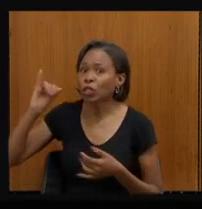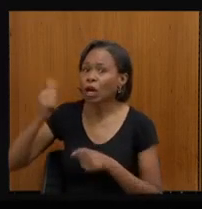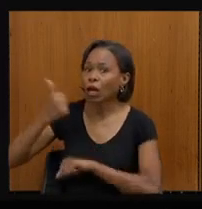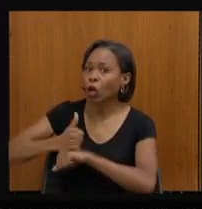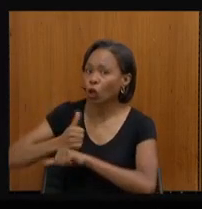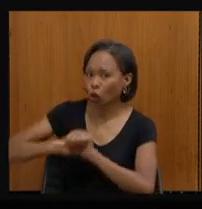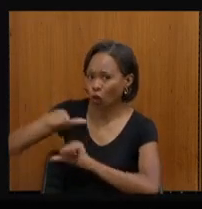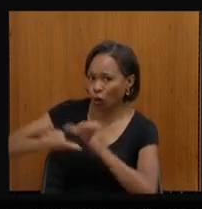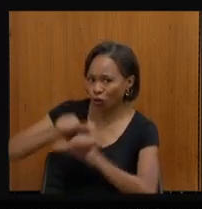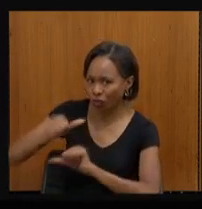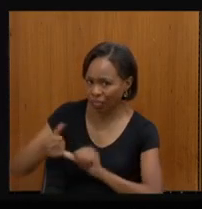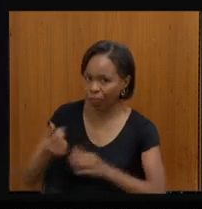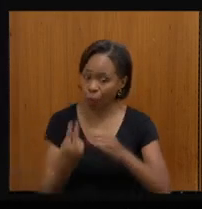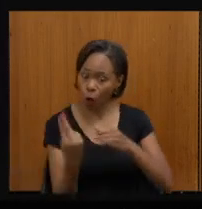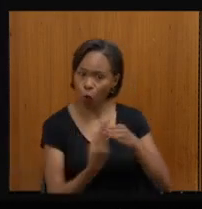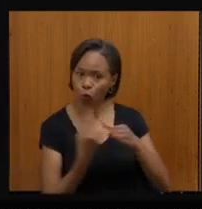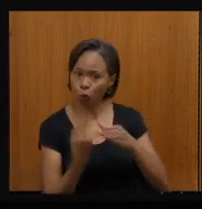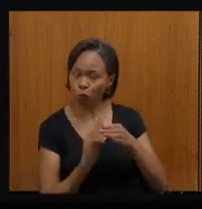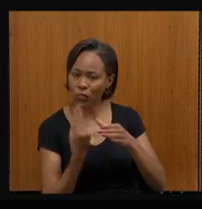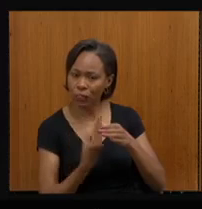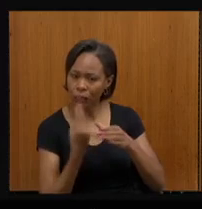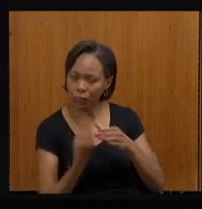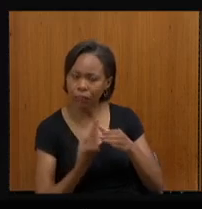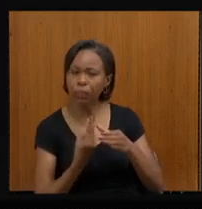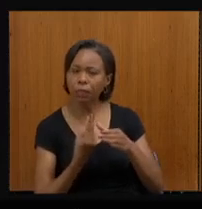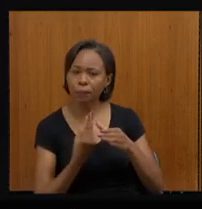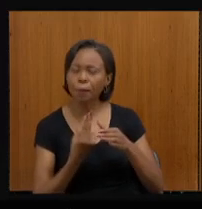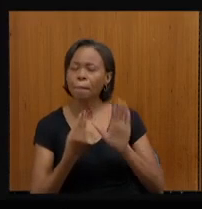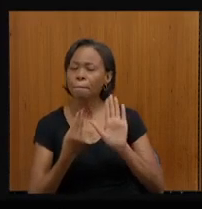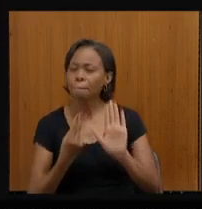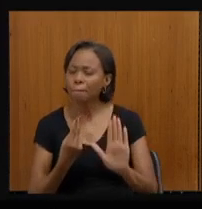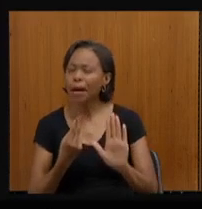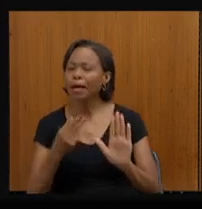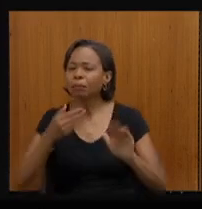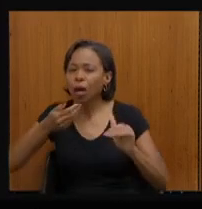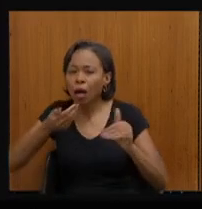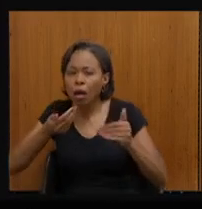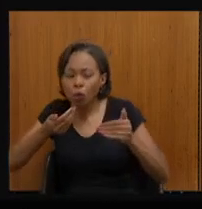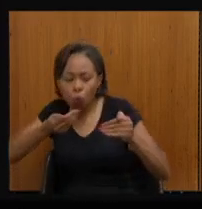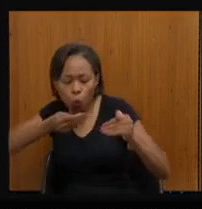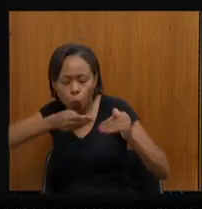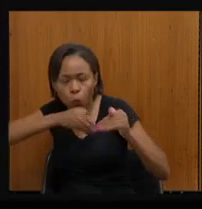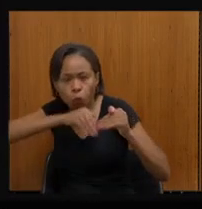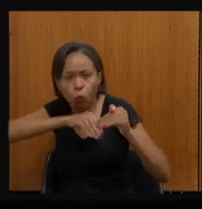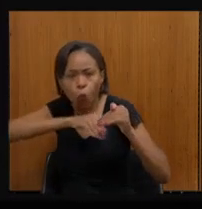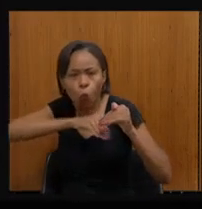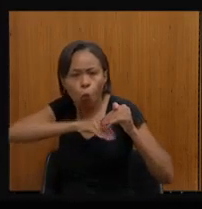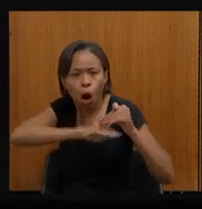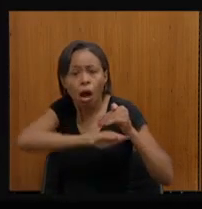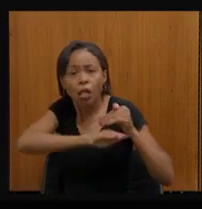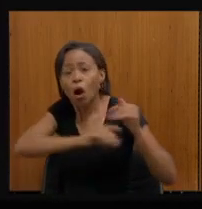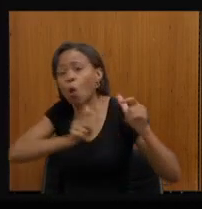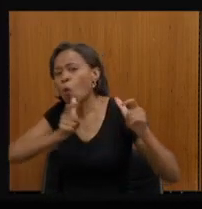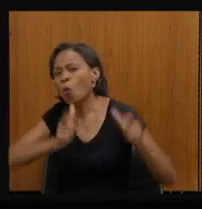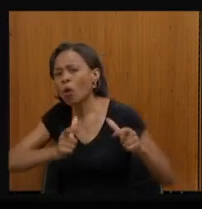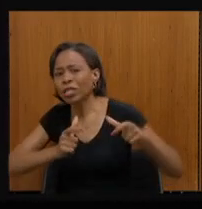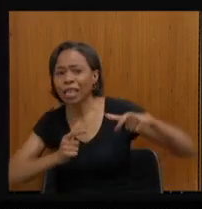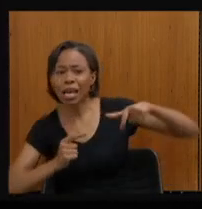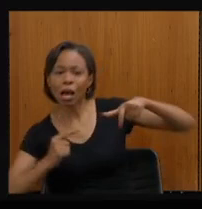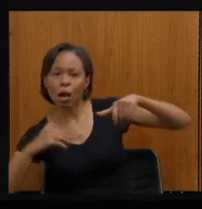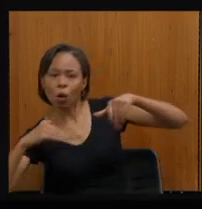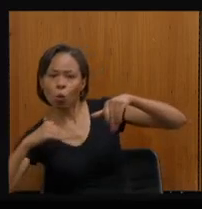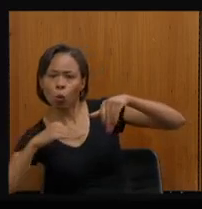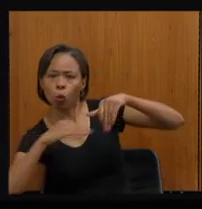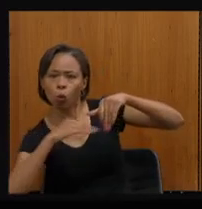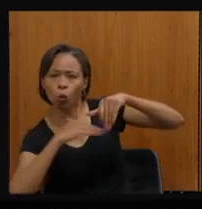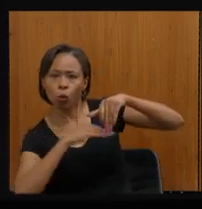gerando hidrogénio através de postar normal dele fale como é que você vai estar armazenado ele em cavernas naturais de sal